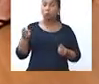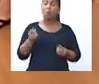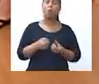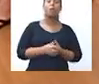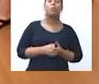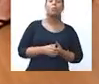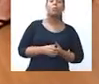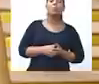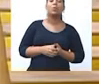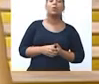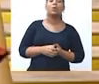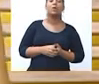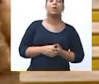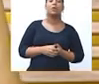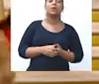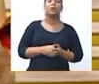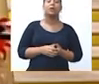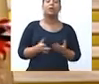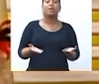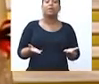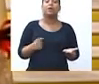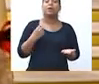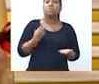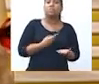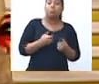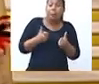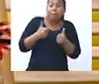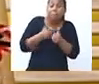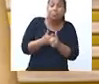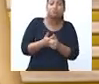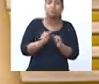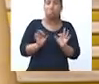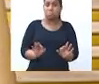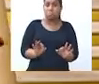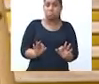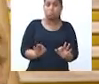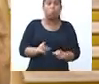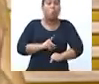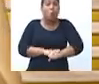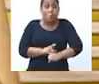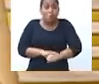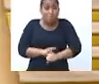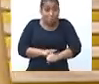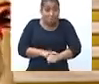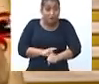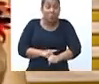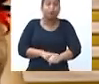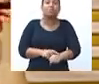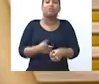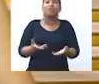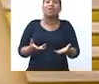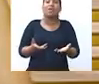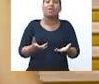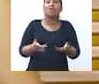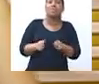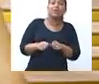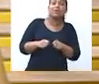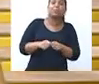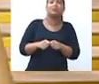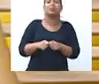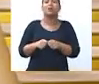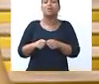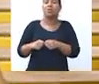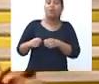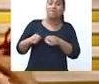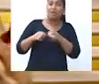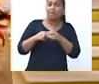ali. De uma oscilação mesmo, né? De num determinado momento, até falar assim, mas esse negócio de fazer feira de